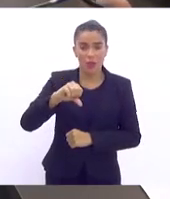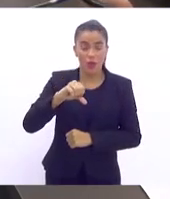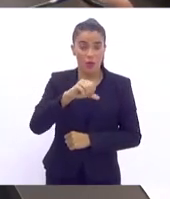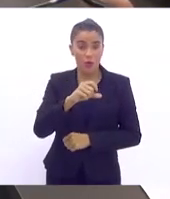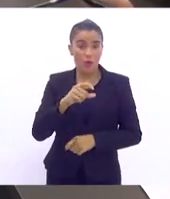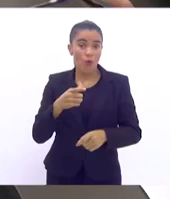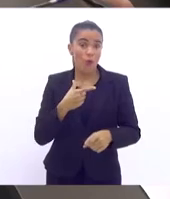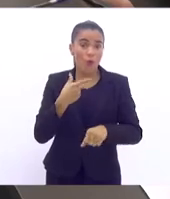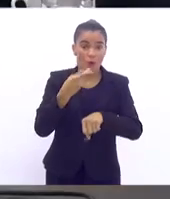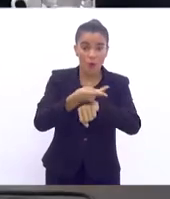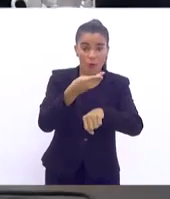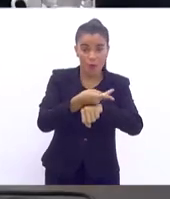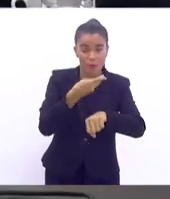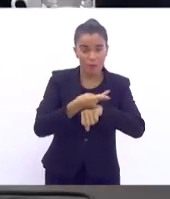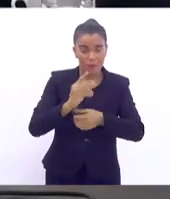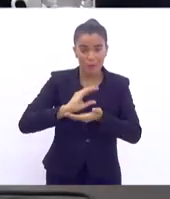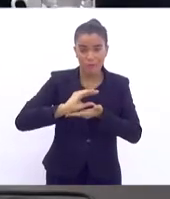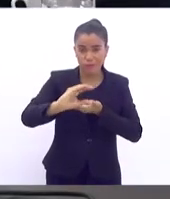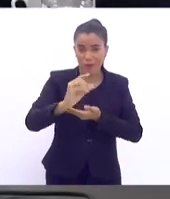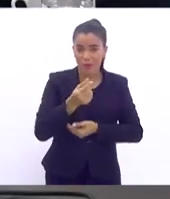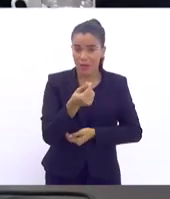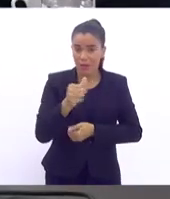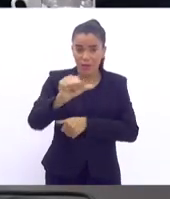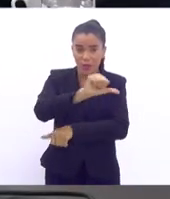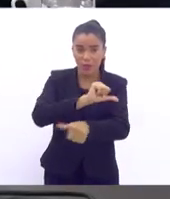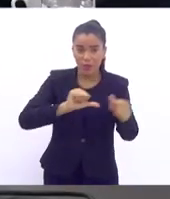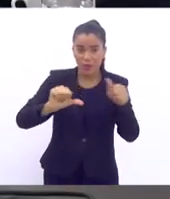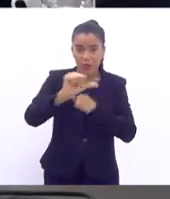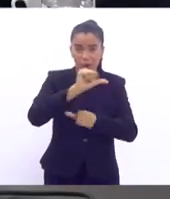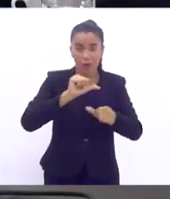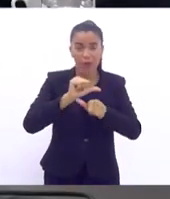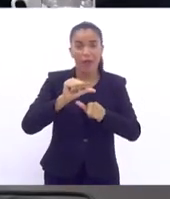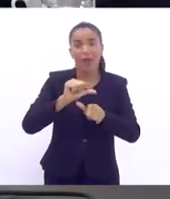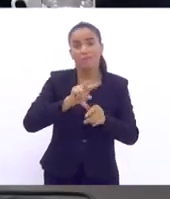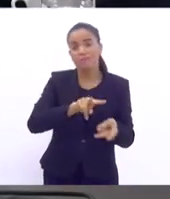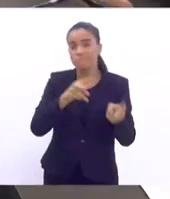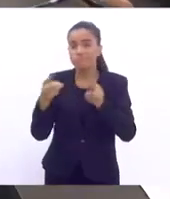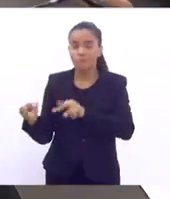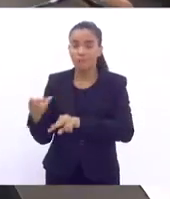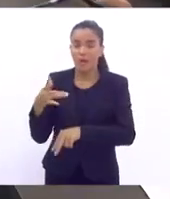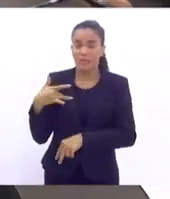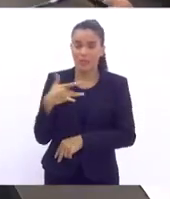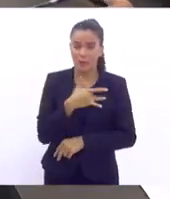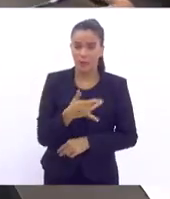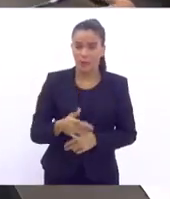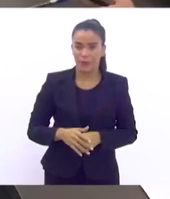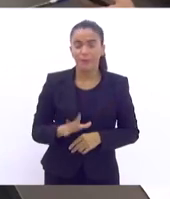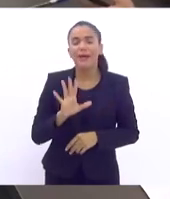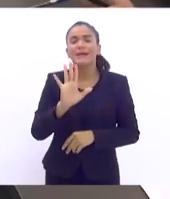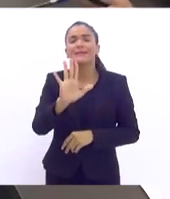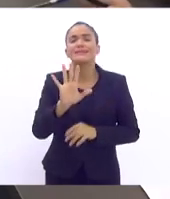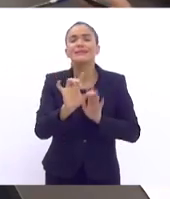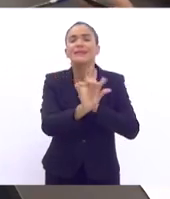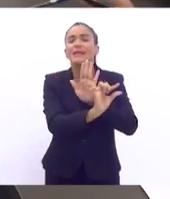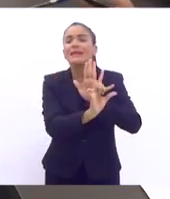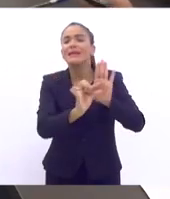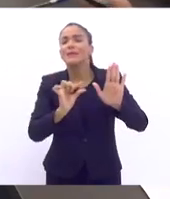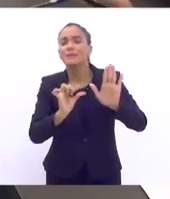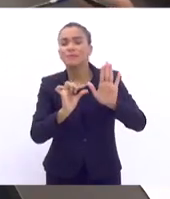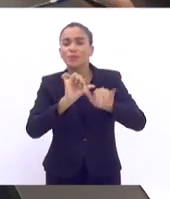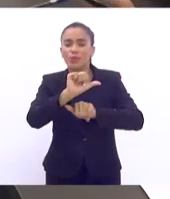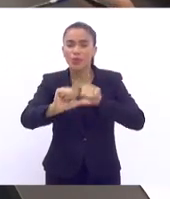na loteria esporadas direto e indiretamente serão convertidos em receita do fundo Estadual de Saúde Mas se a gente emendasse aqui e Trocasse